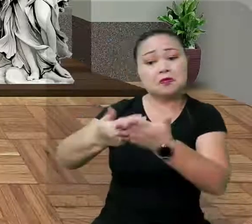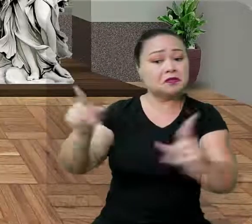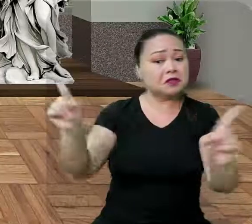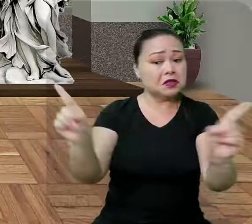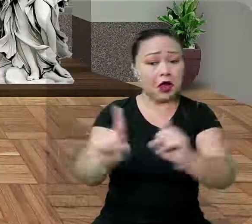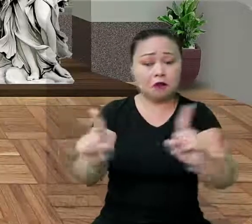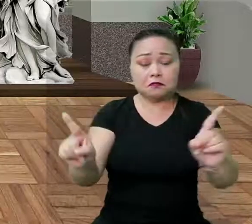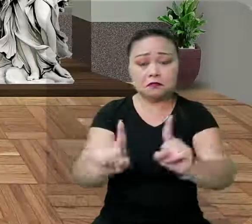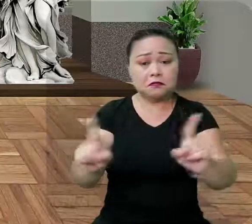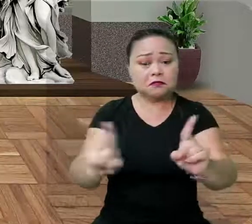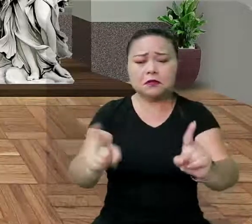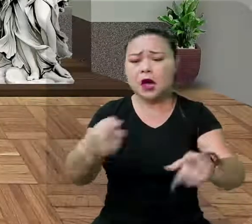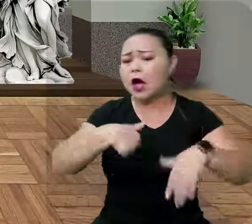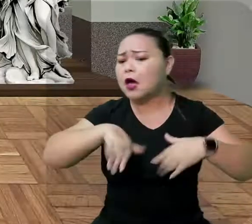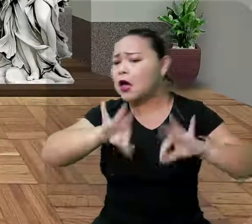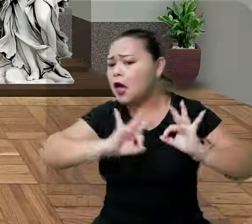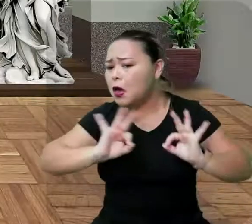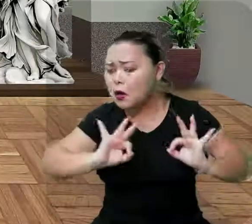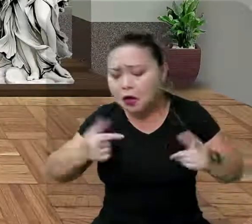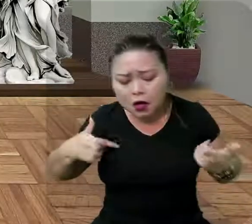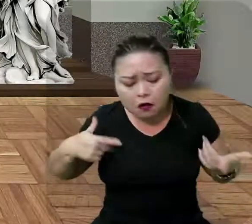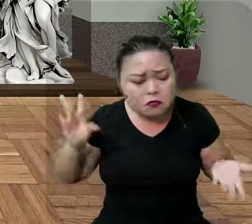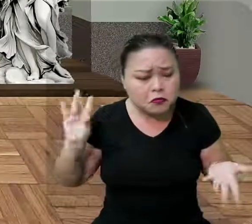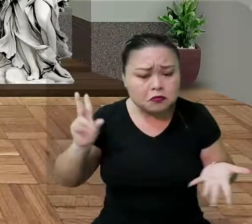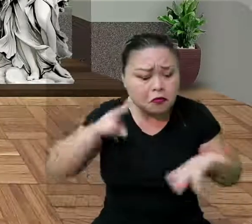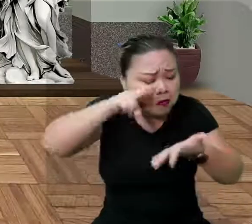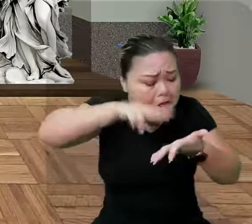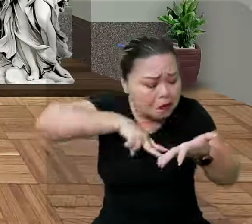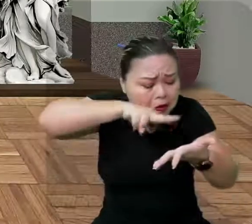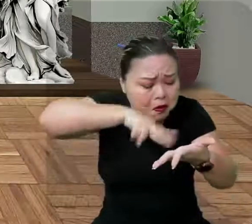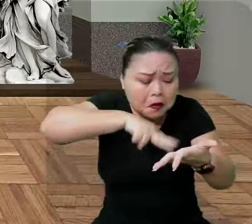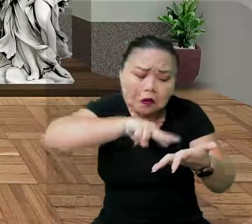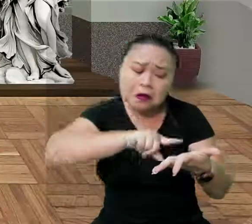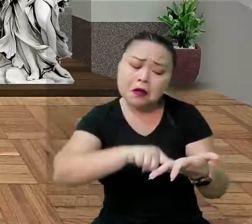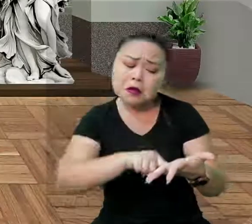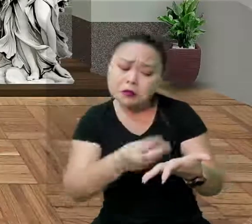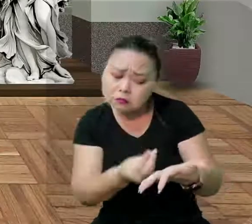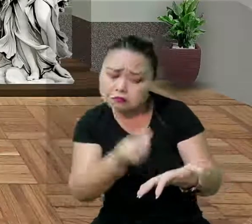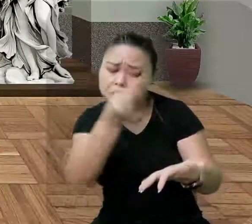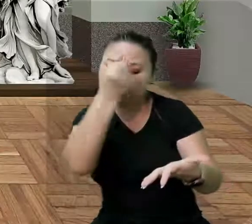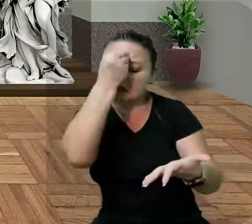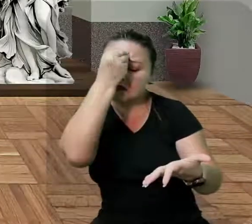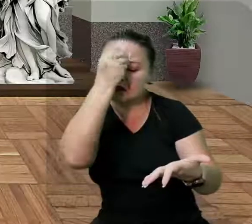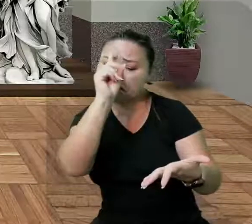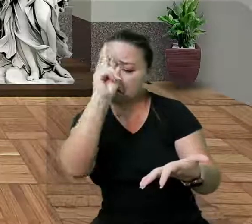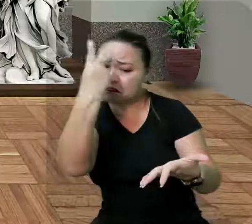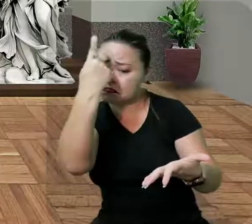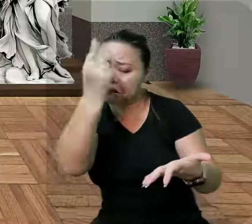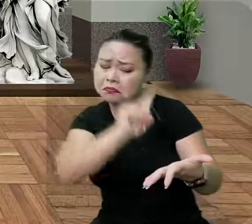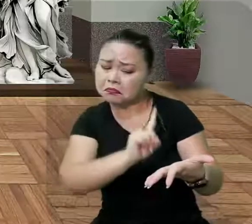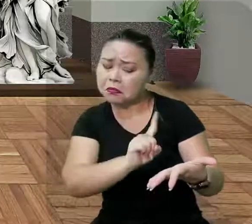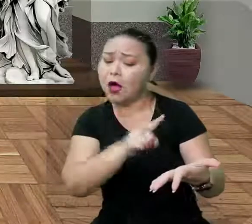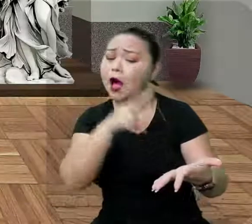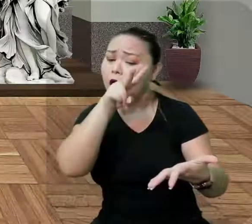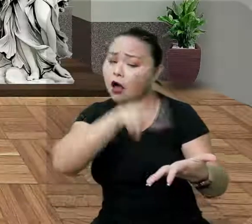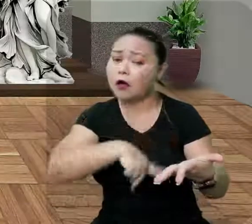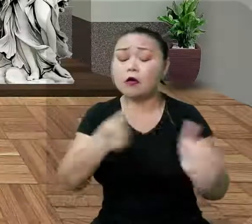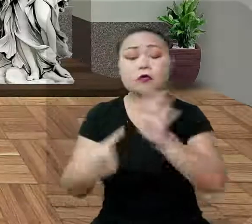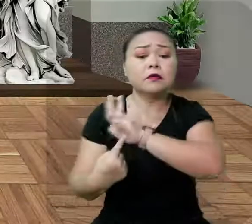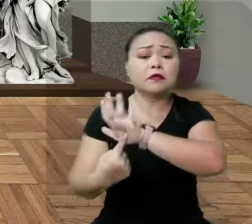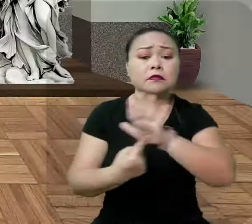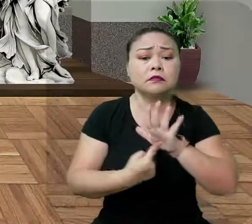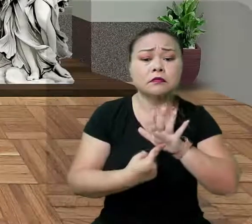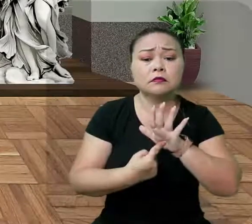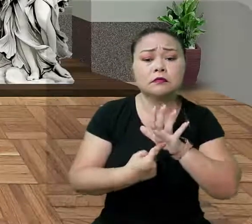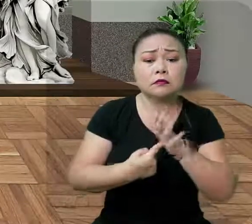não eu ainda não li algo que pudesse me convencer Olha vou te vou te mostrar aqui